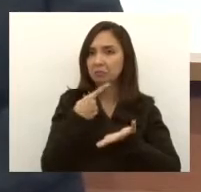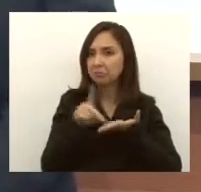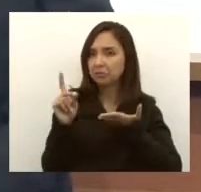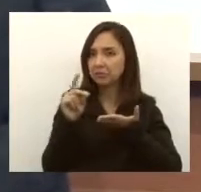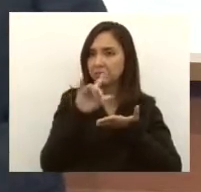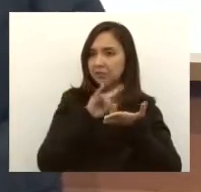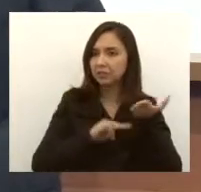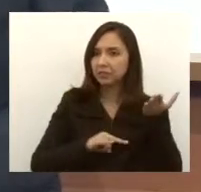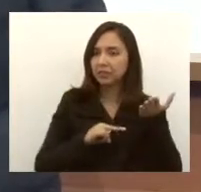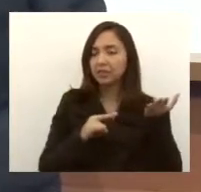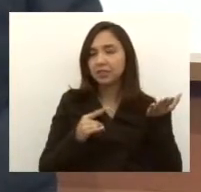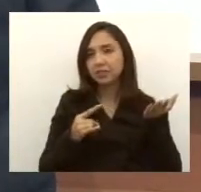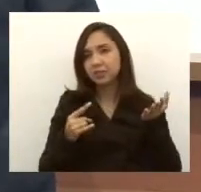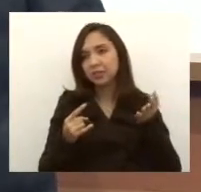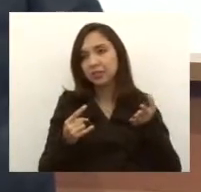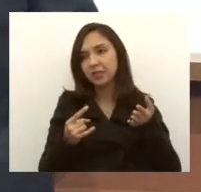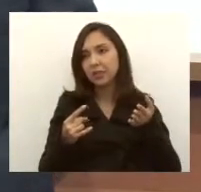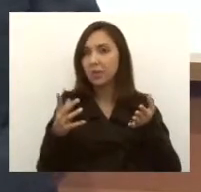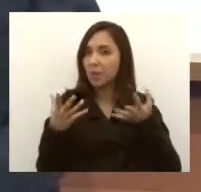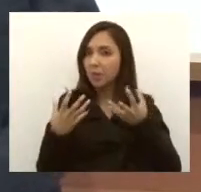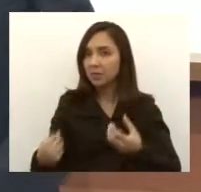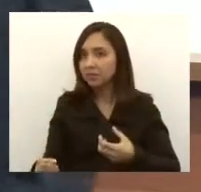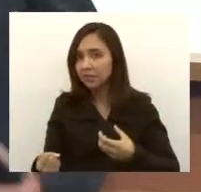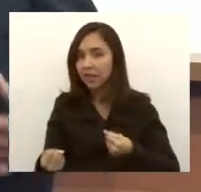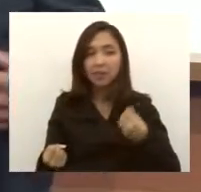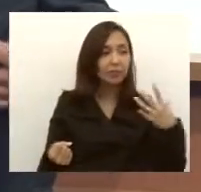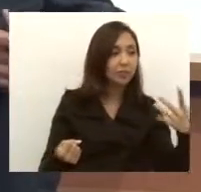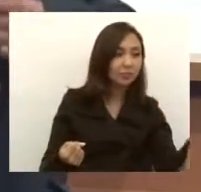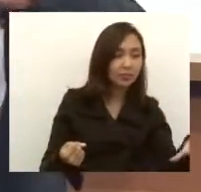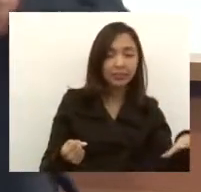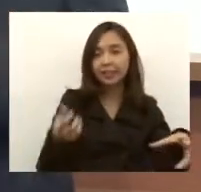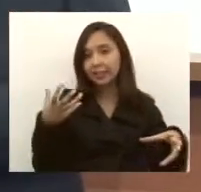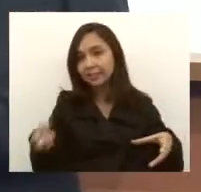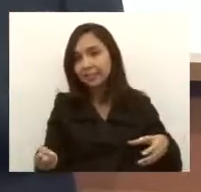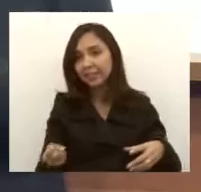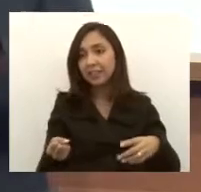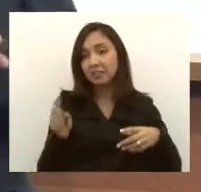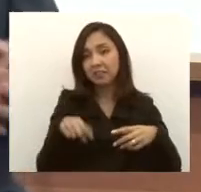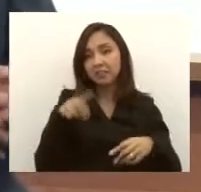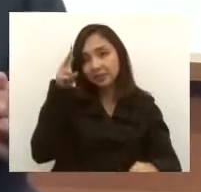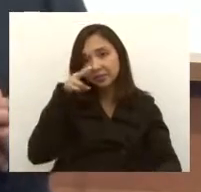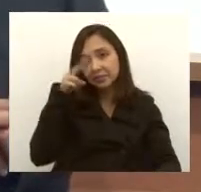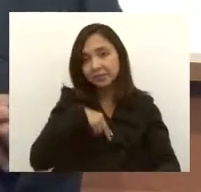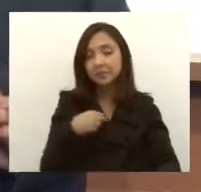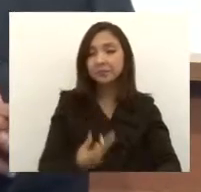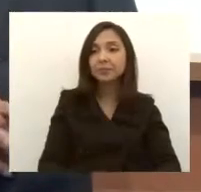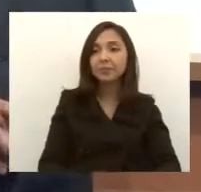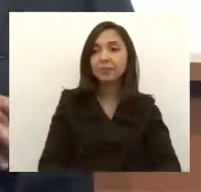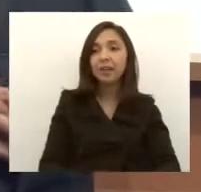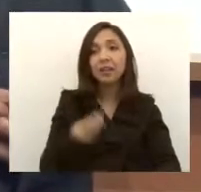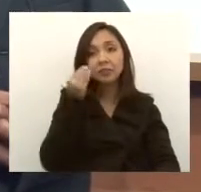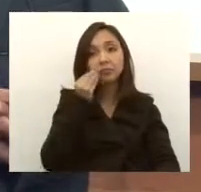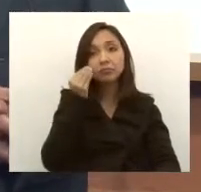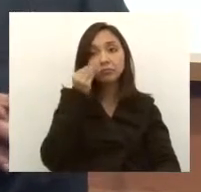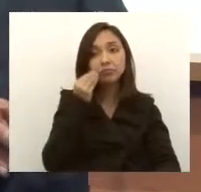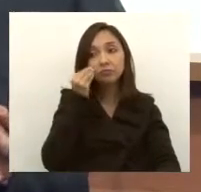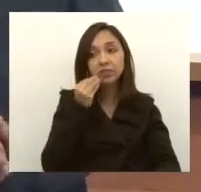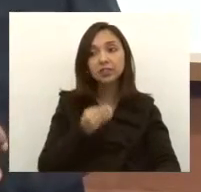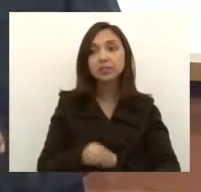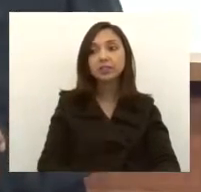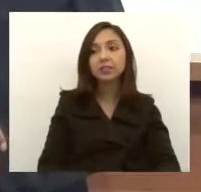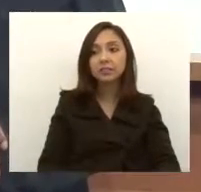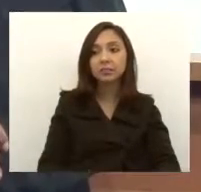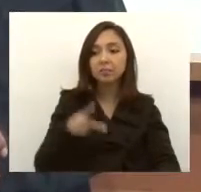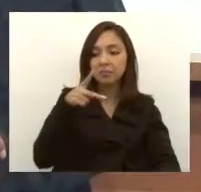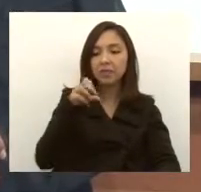não. Um batia e o outro alisava. Era essa a história. Aí eu tentando entrar